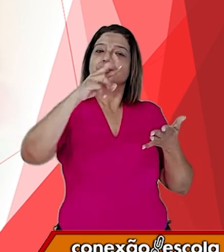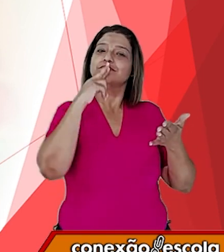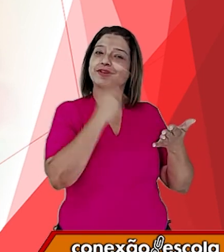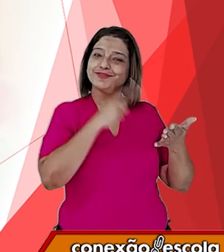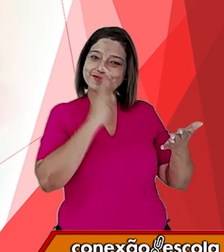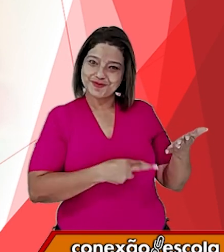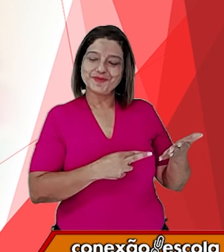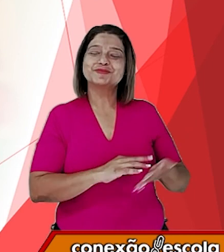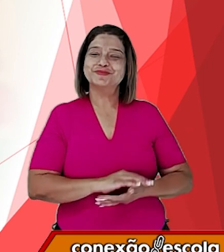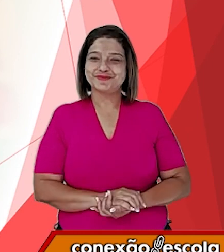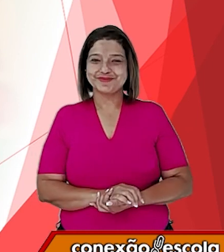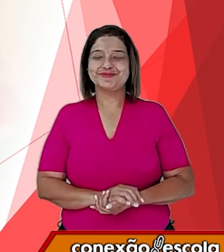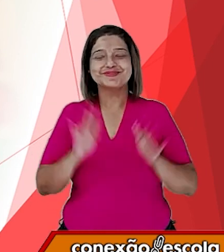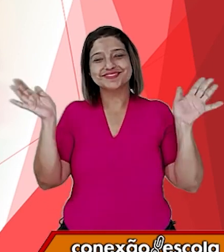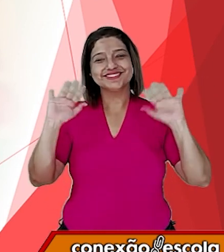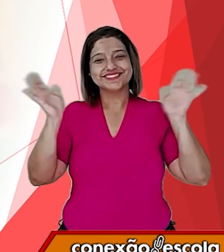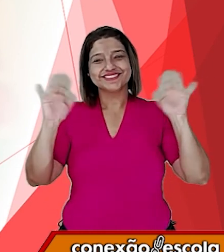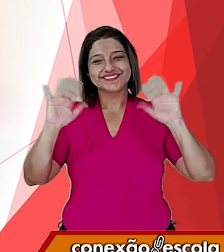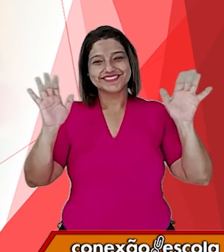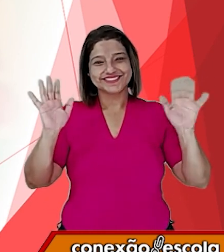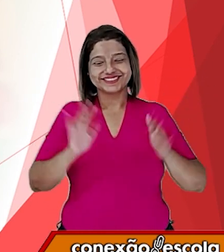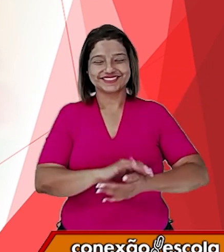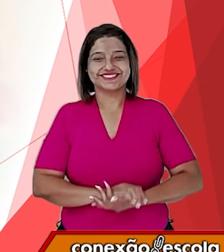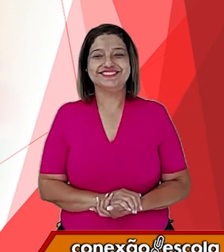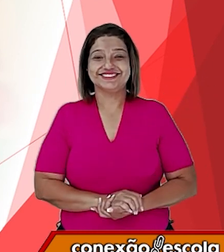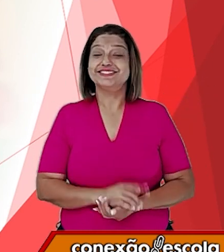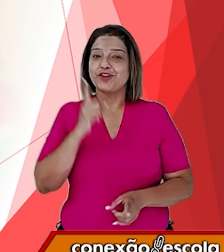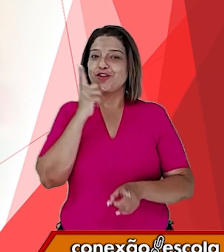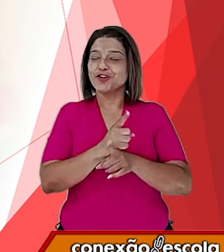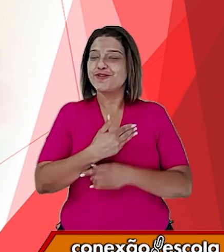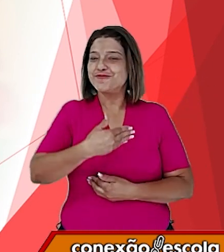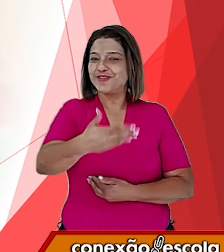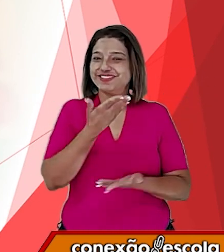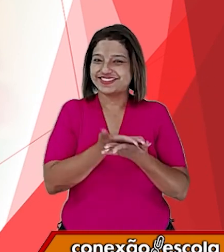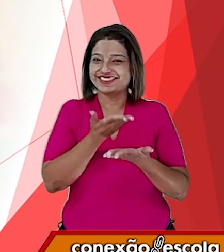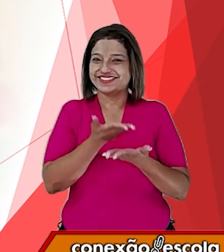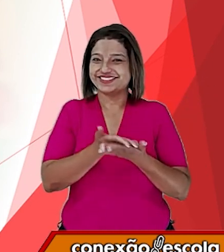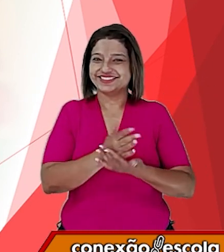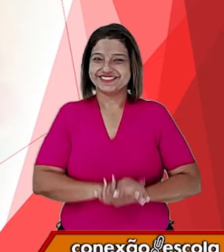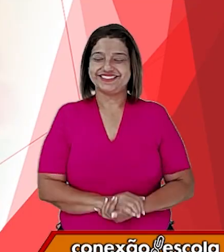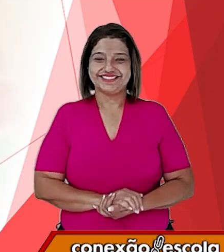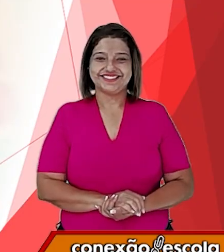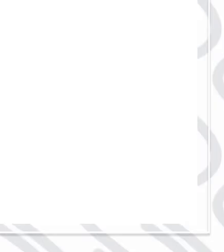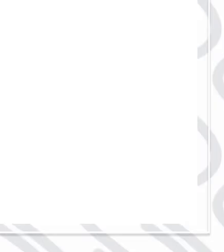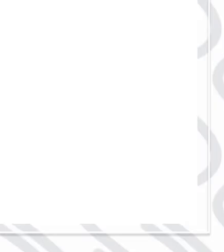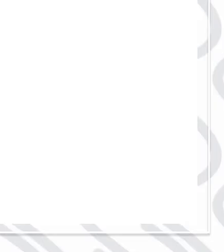por vocês. Tchau, tchau, pessoal! Até a nossa próxima aula!